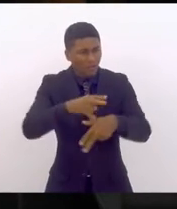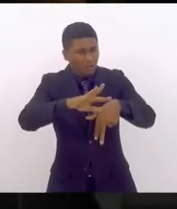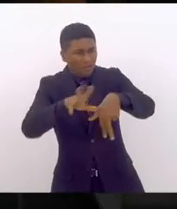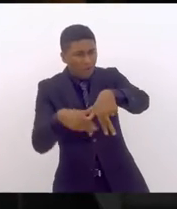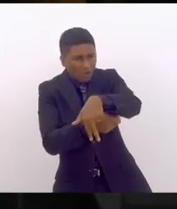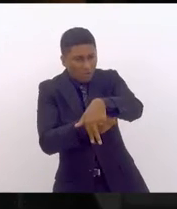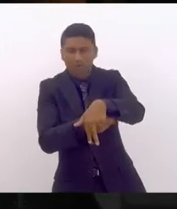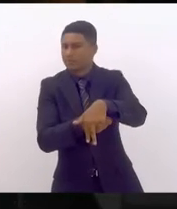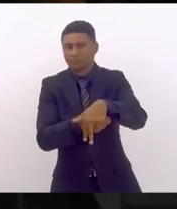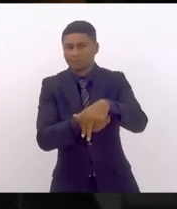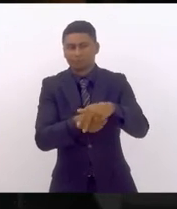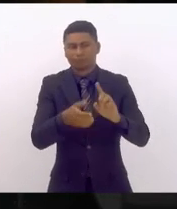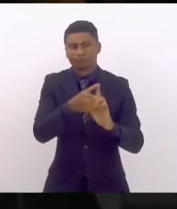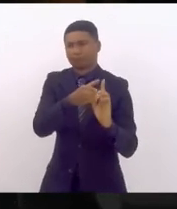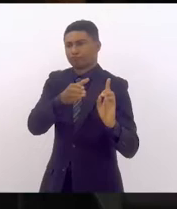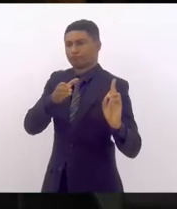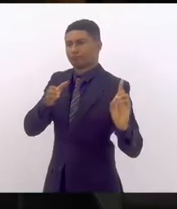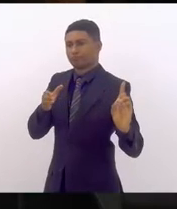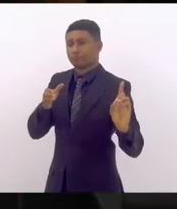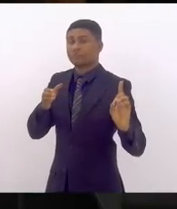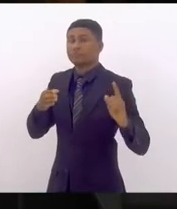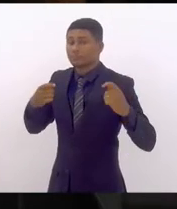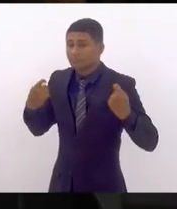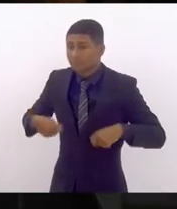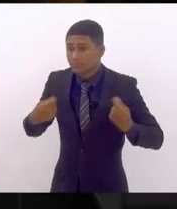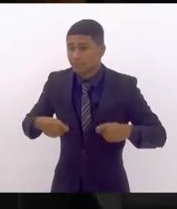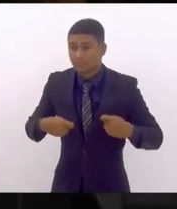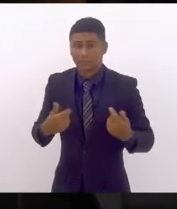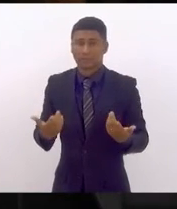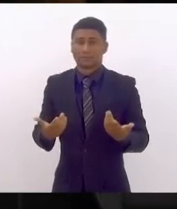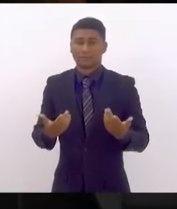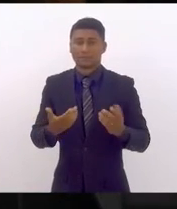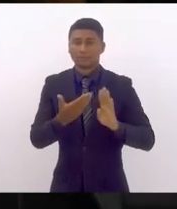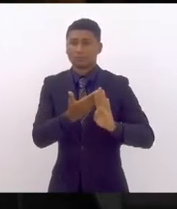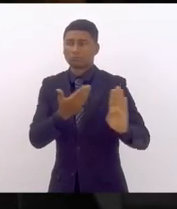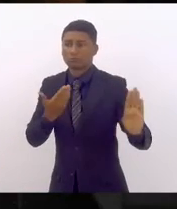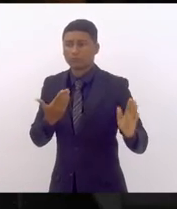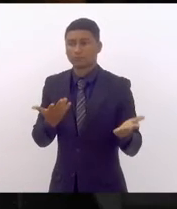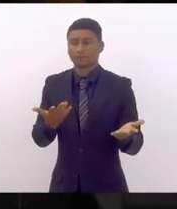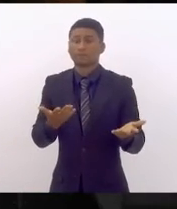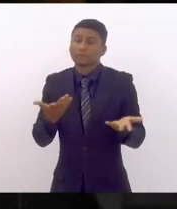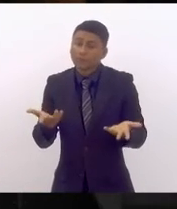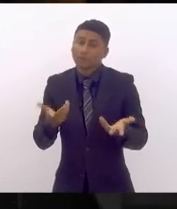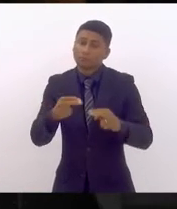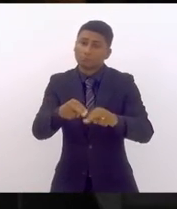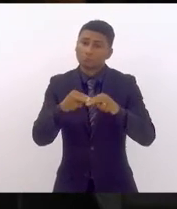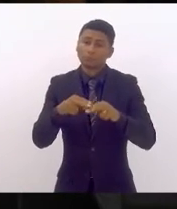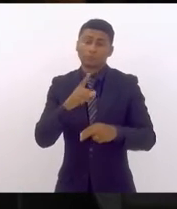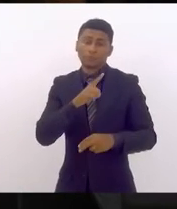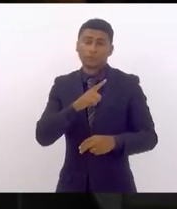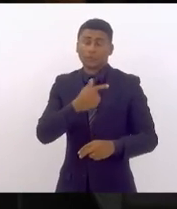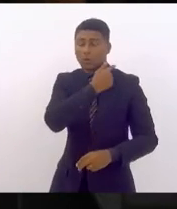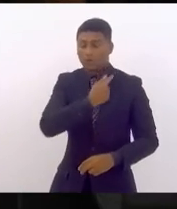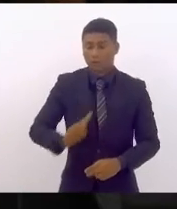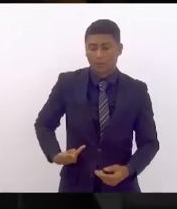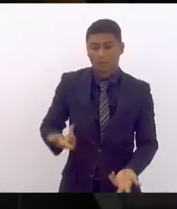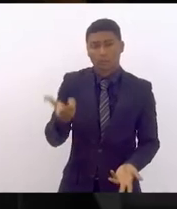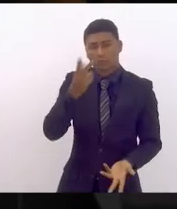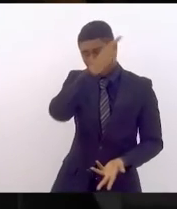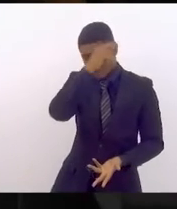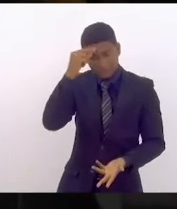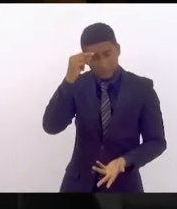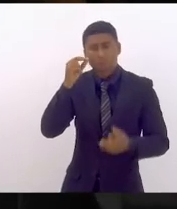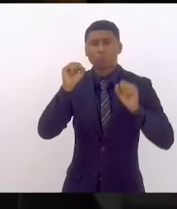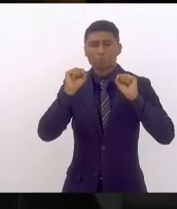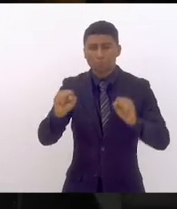para isso existe para os governantes para o governador e para prefeito impeachment e